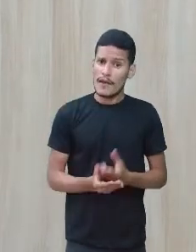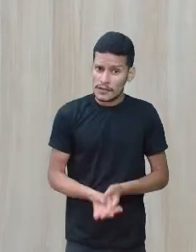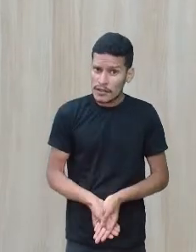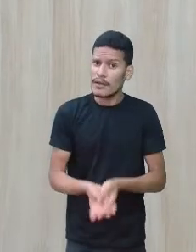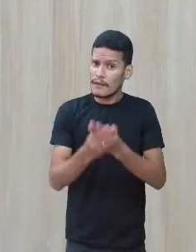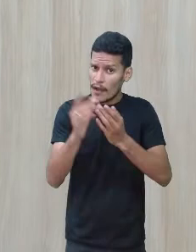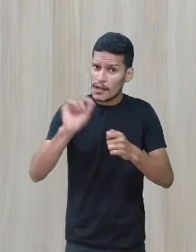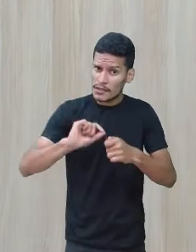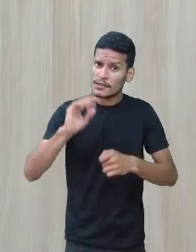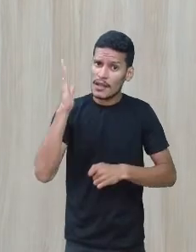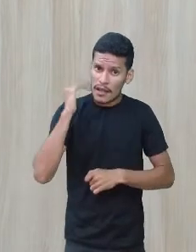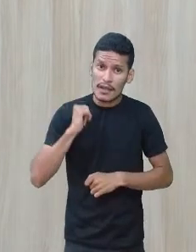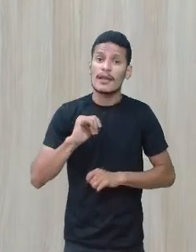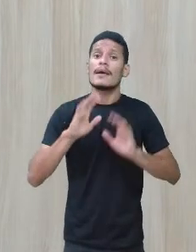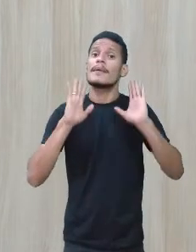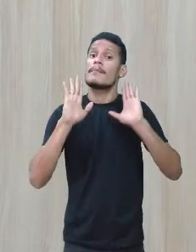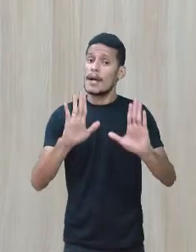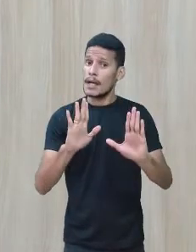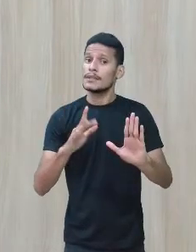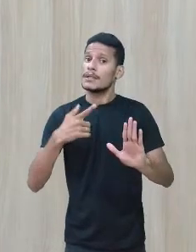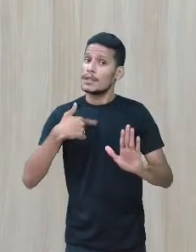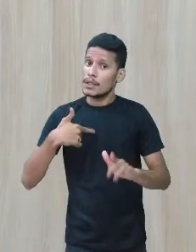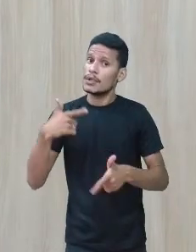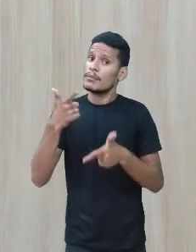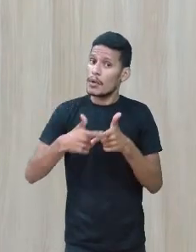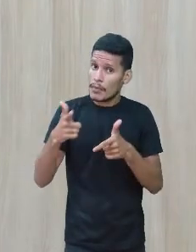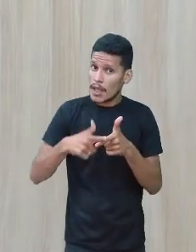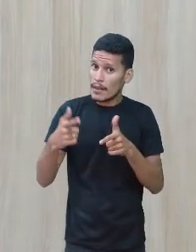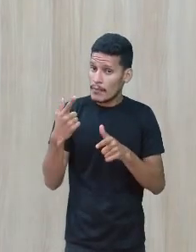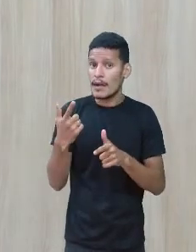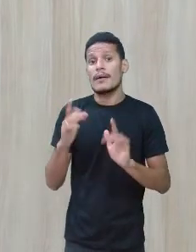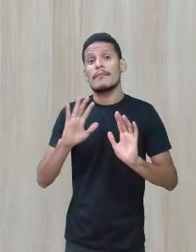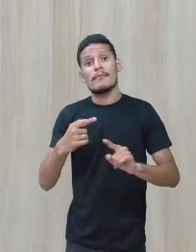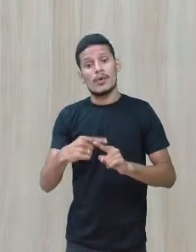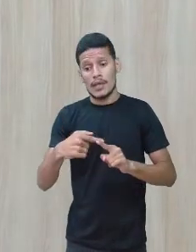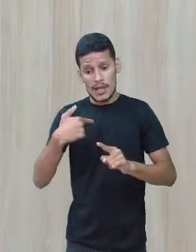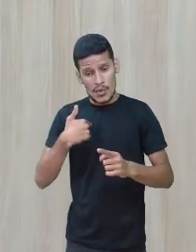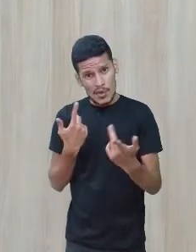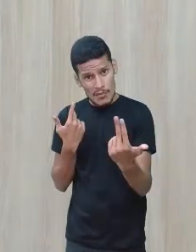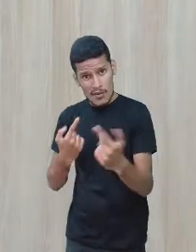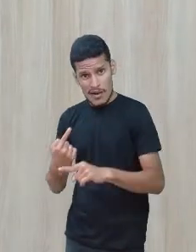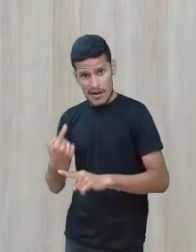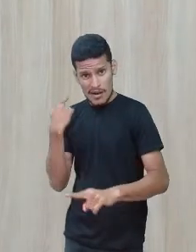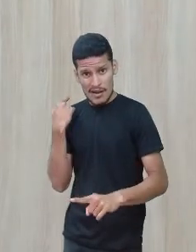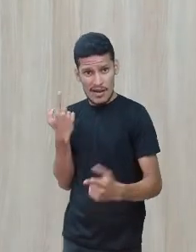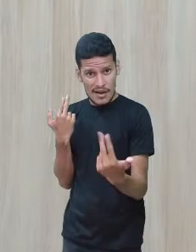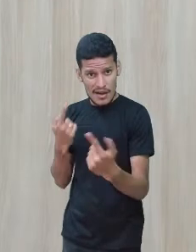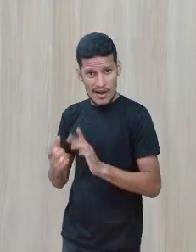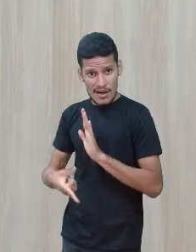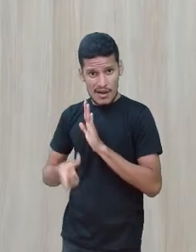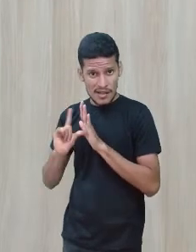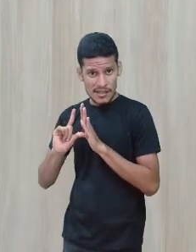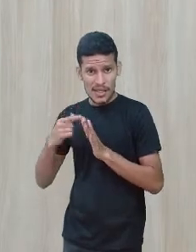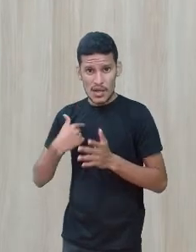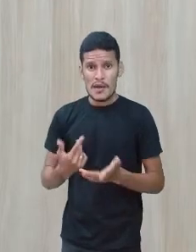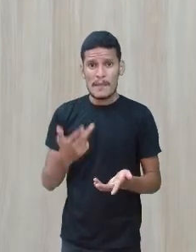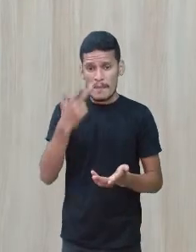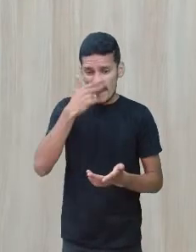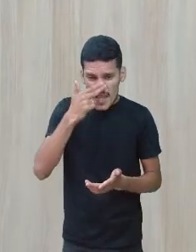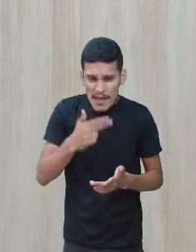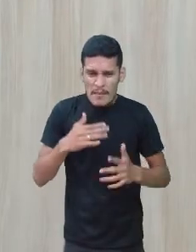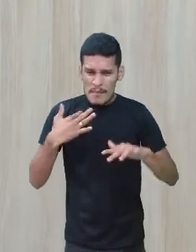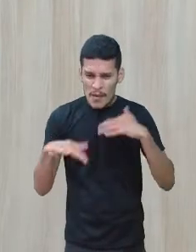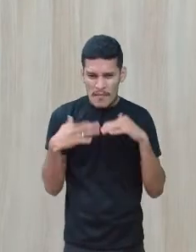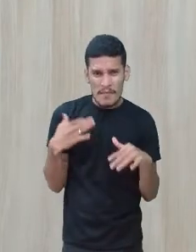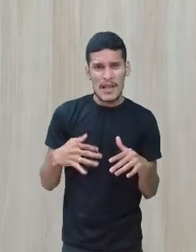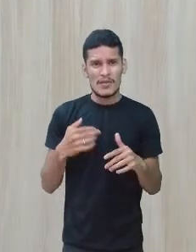sei como é que faz a manchete, tudo direitinho. Mas eu vou ter o mesmo condicionamento de antes? Eu vou saber, vou ter a mesma agilidade para ir lá, né?